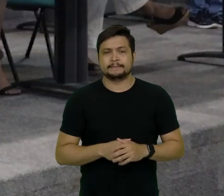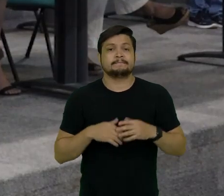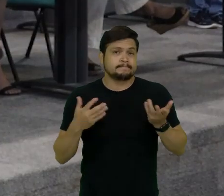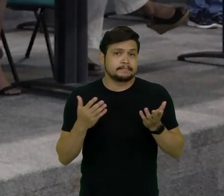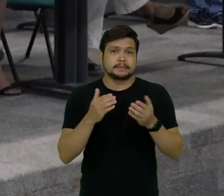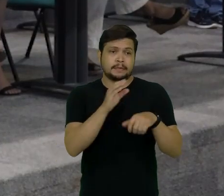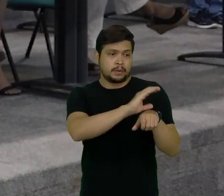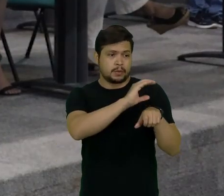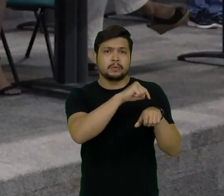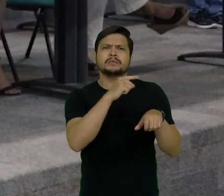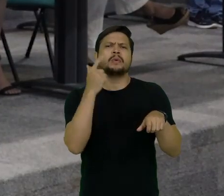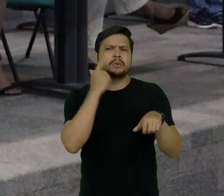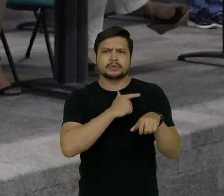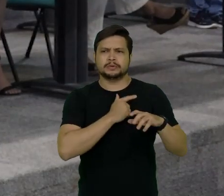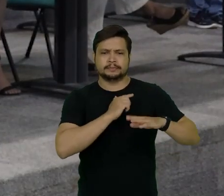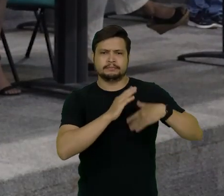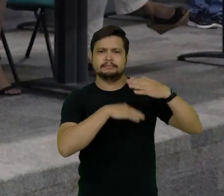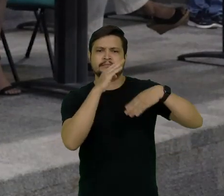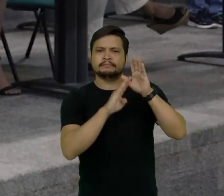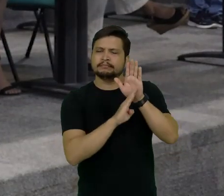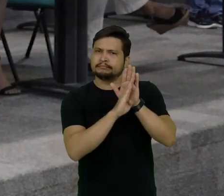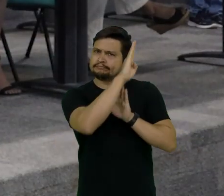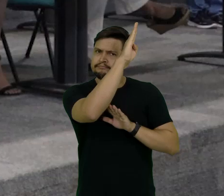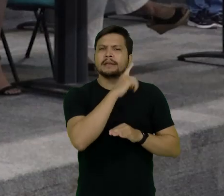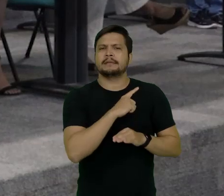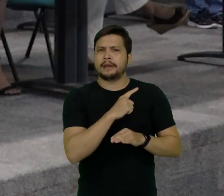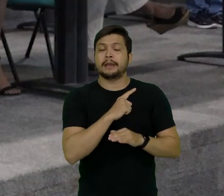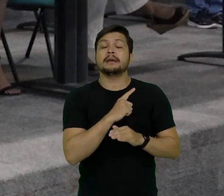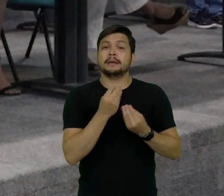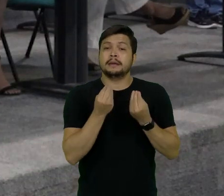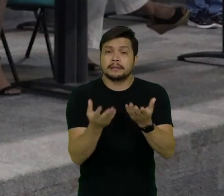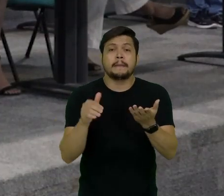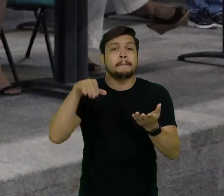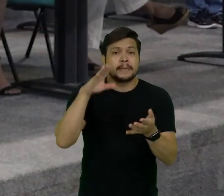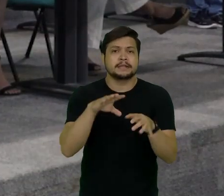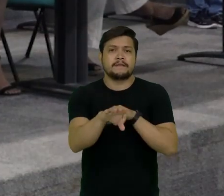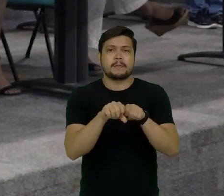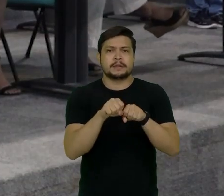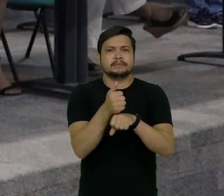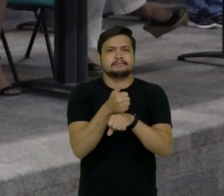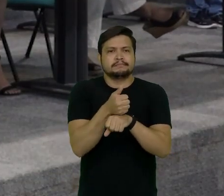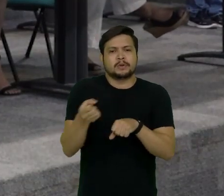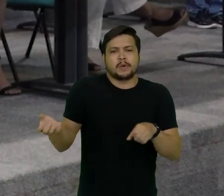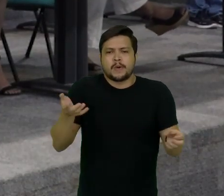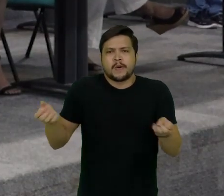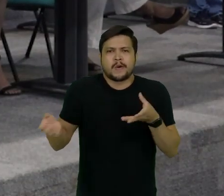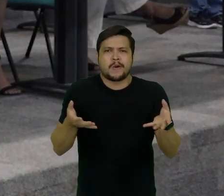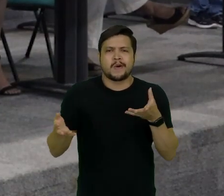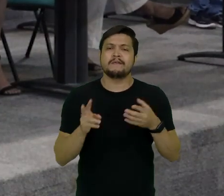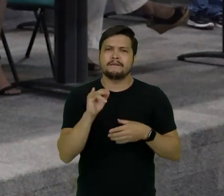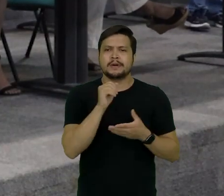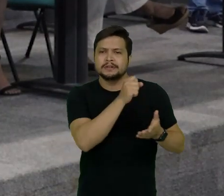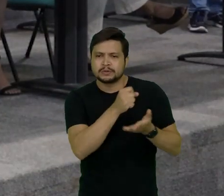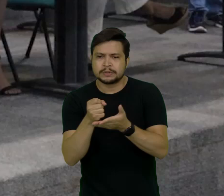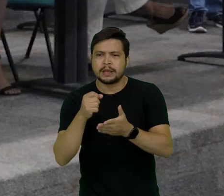que o curso continue a prosperar, né, formando novos profissionais e contribuindo para o avanço da